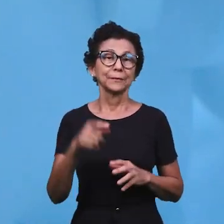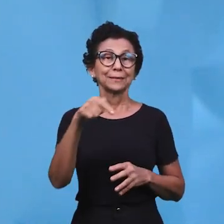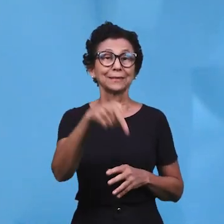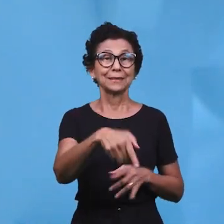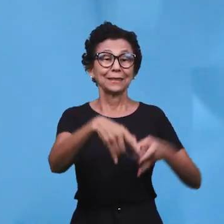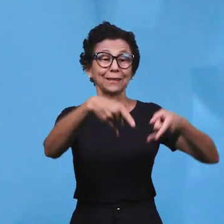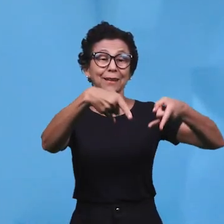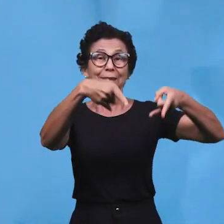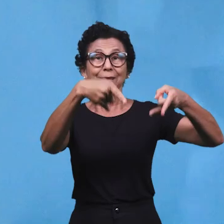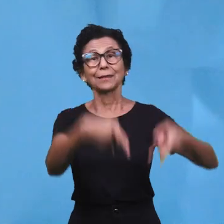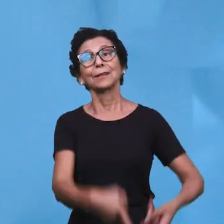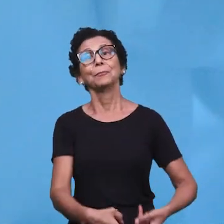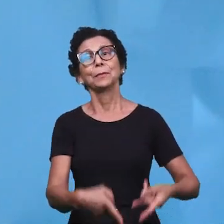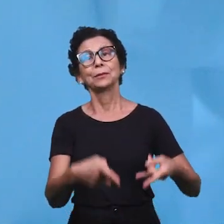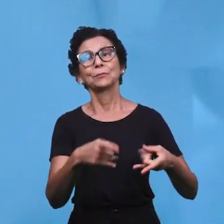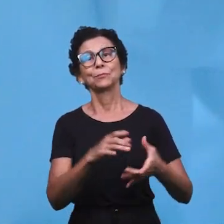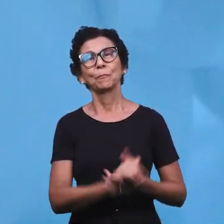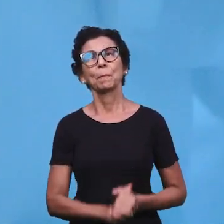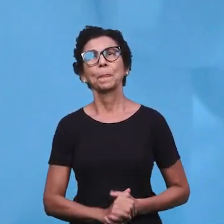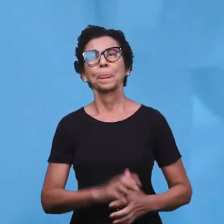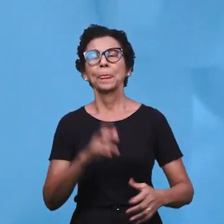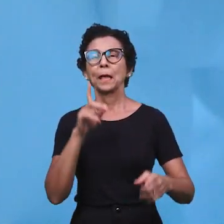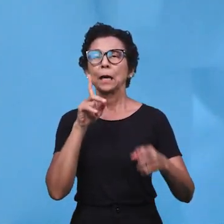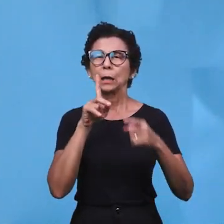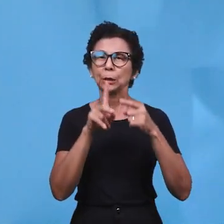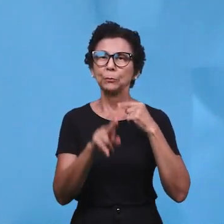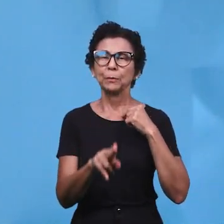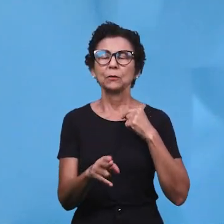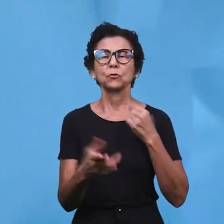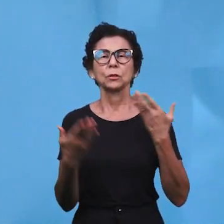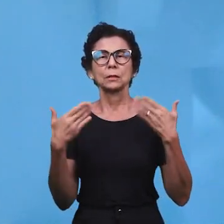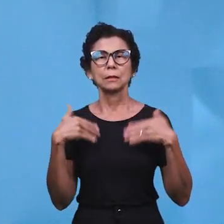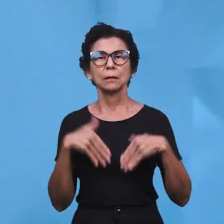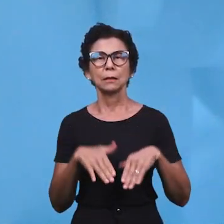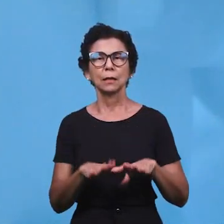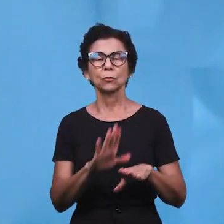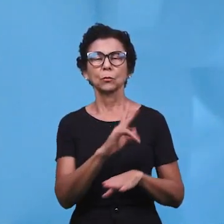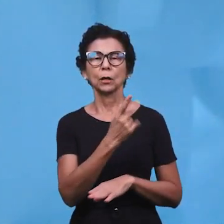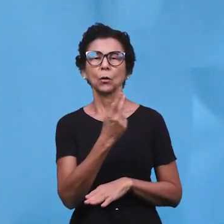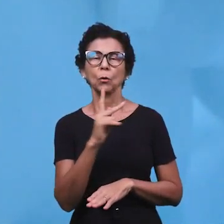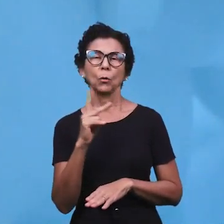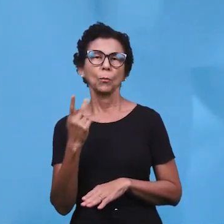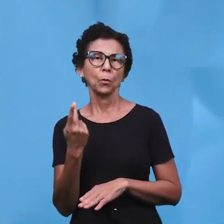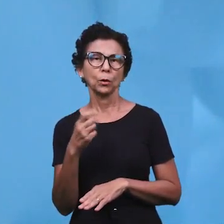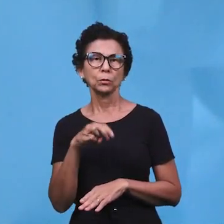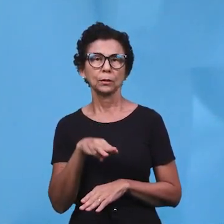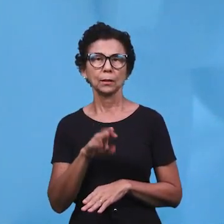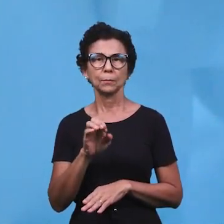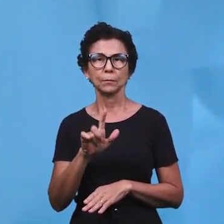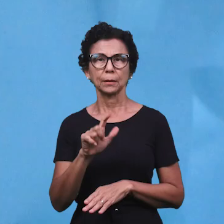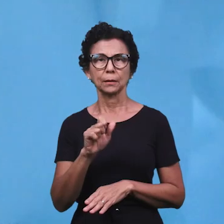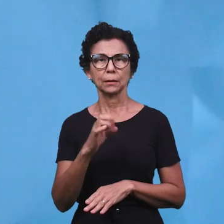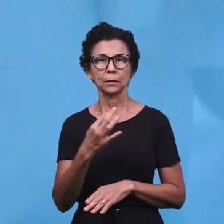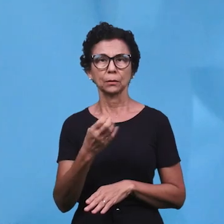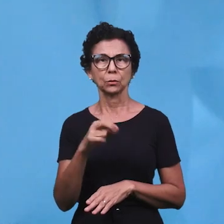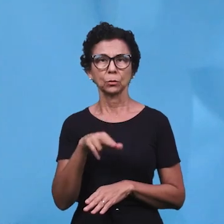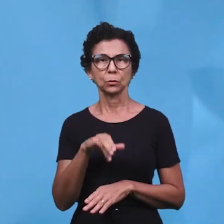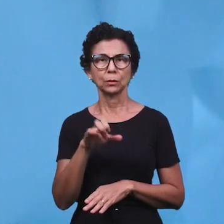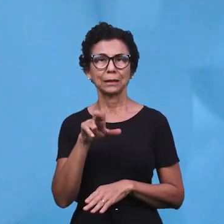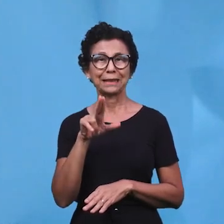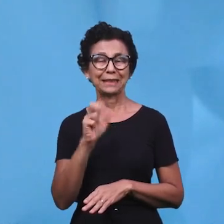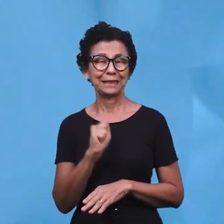para a cama, nós estamos inibindo essa produção natural de hormônio do nosso corpo, né, da melatonina,